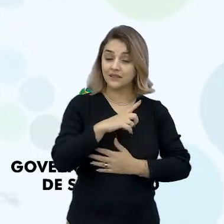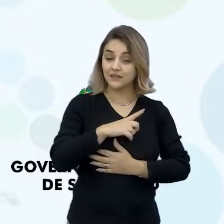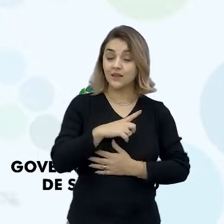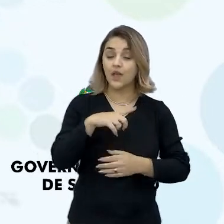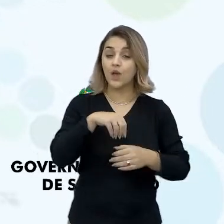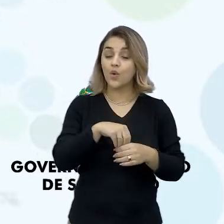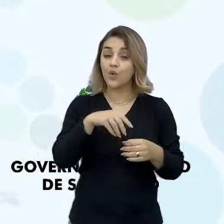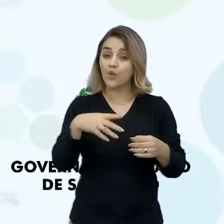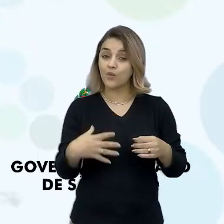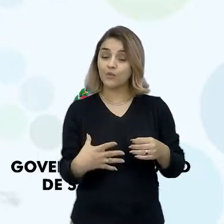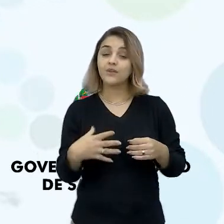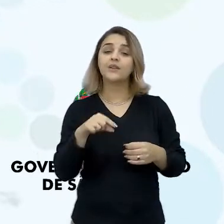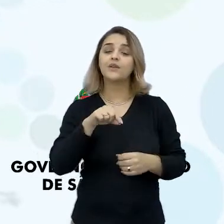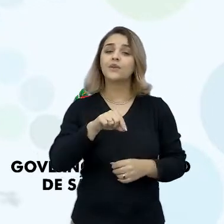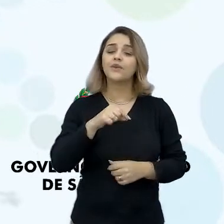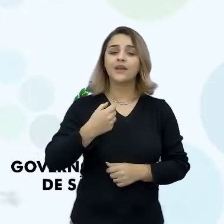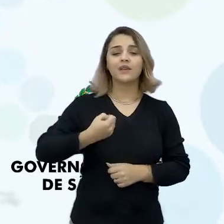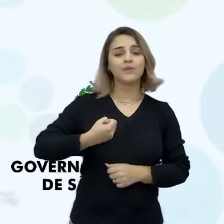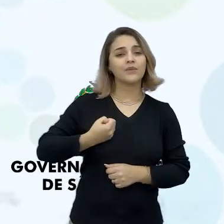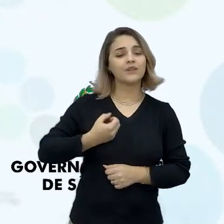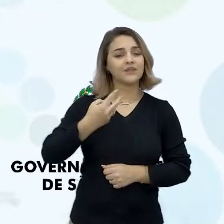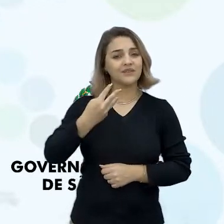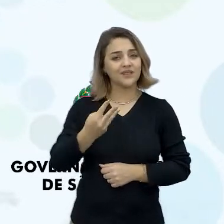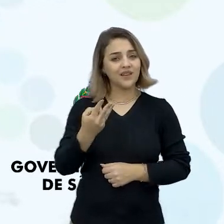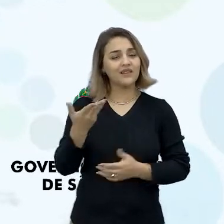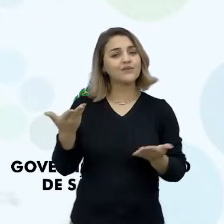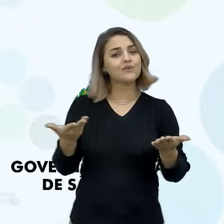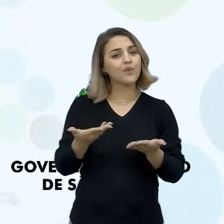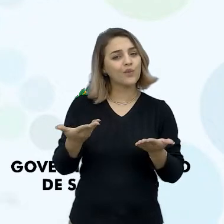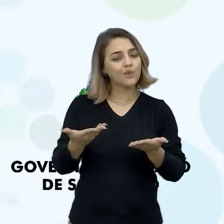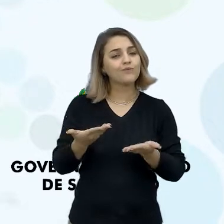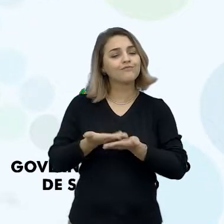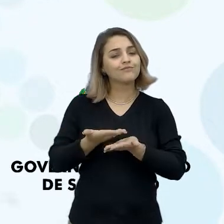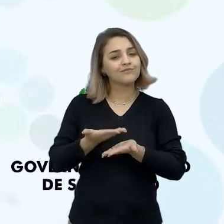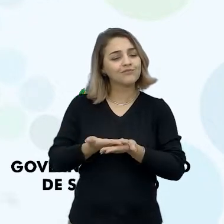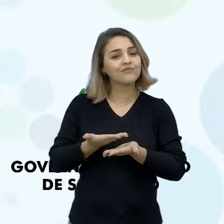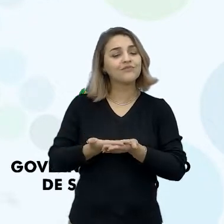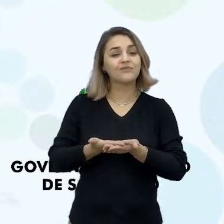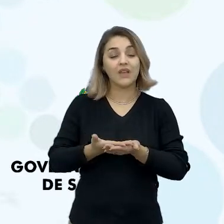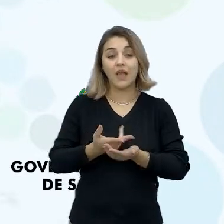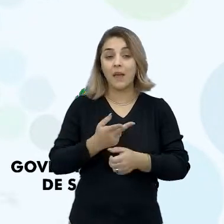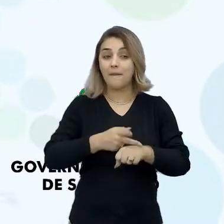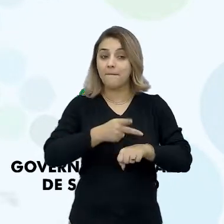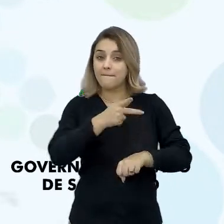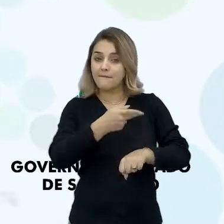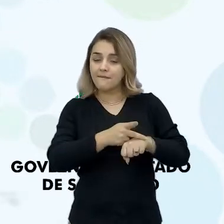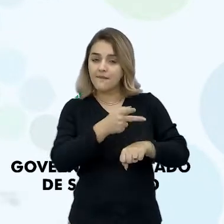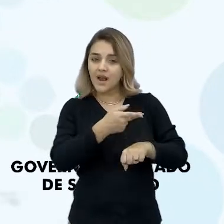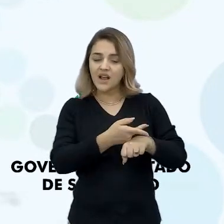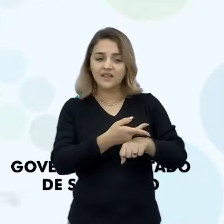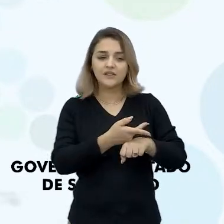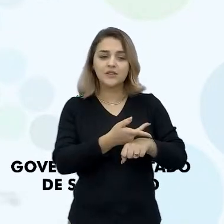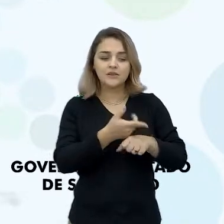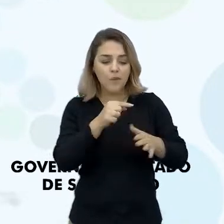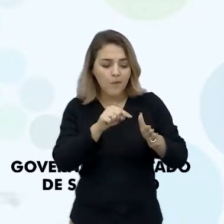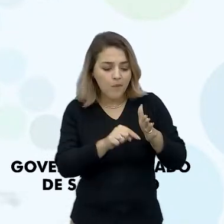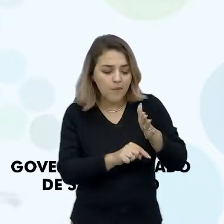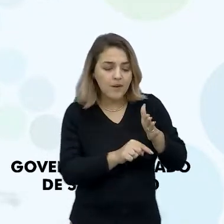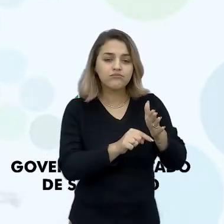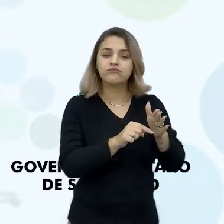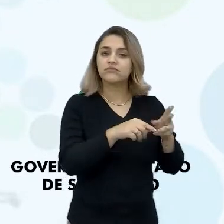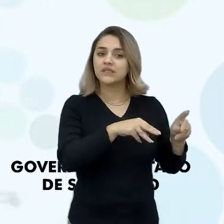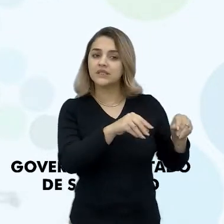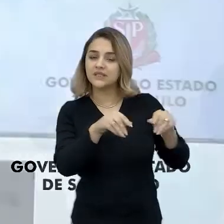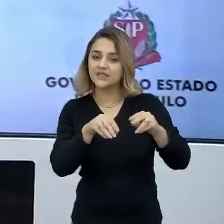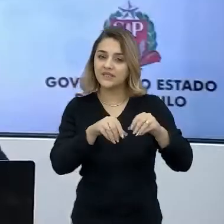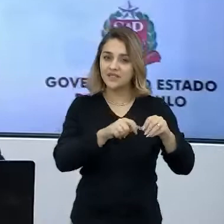e o componente curricular 3, que nós estamos trabalhando, das rochas ao solo, entenda essa transformação. Então é